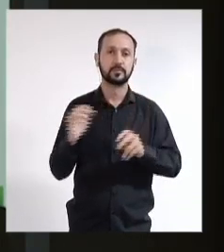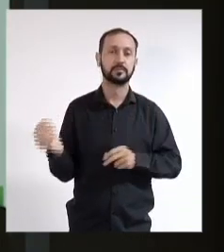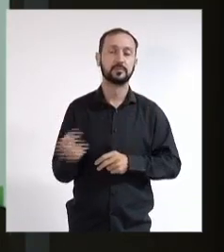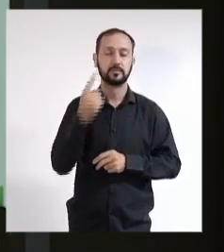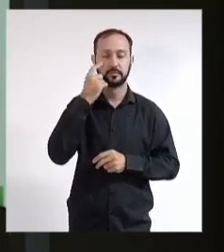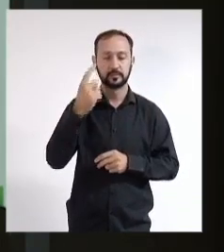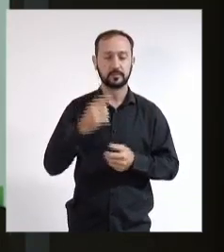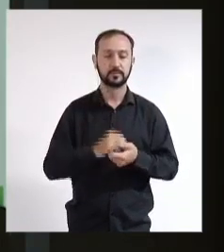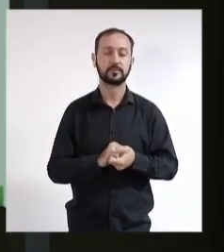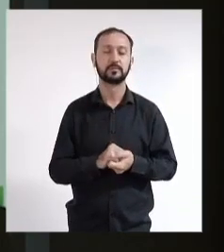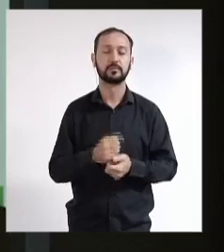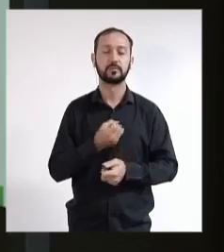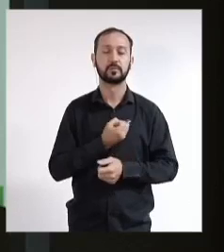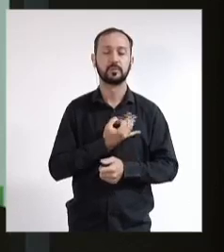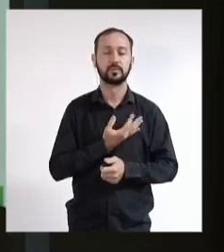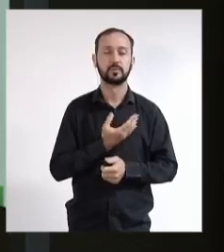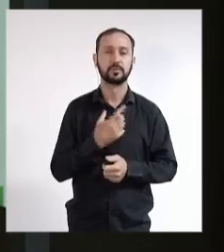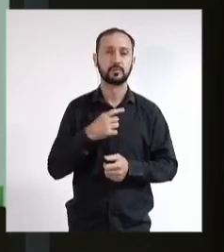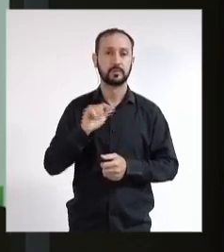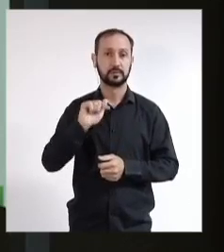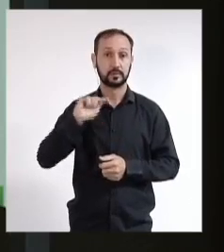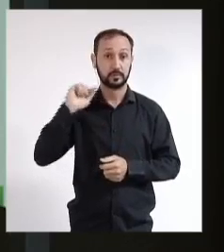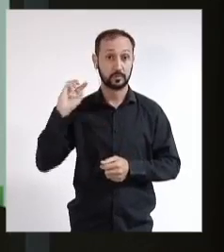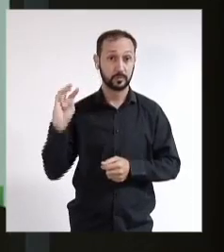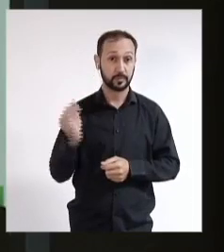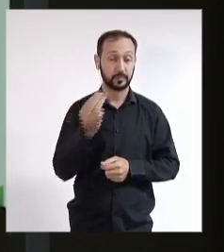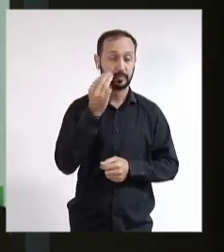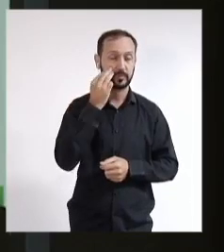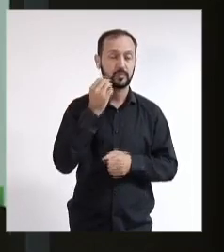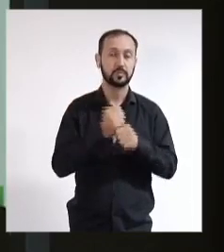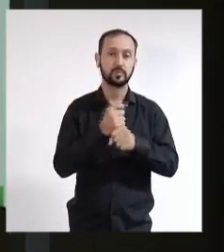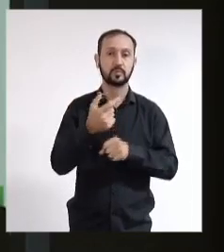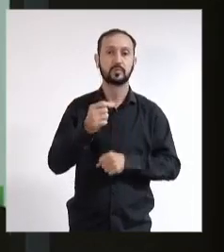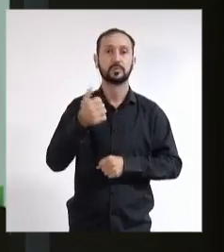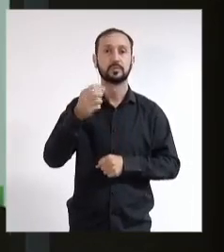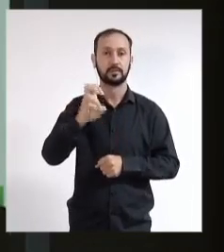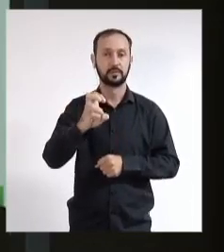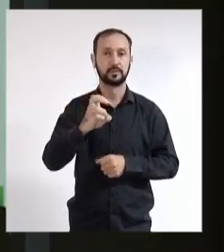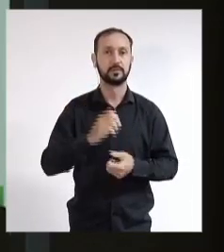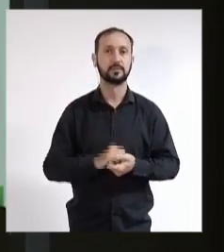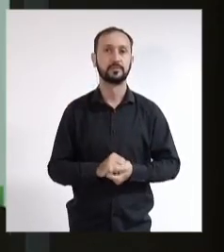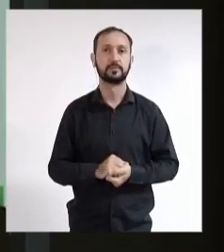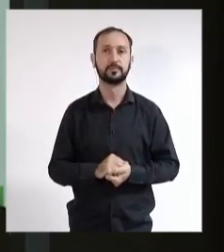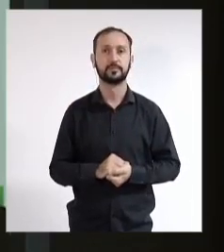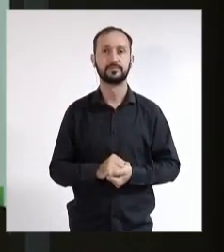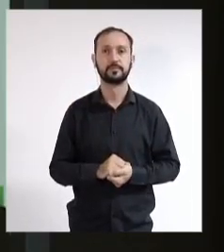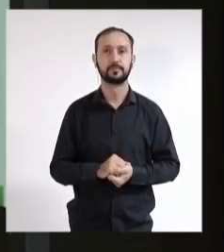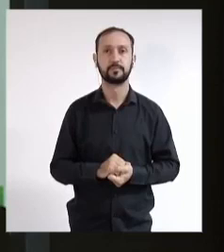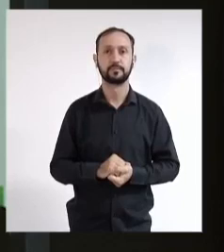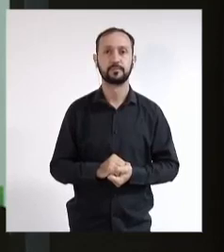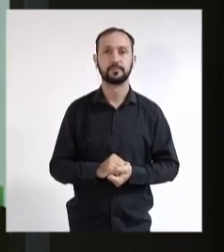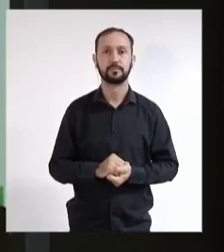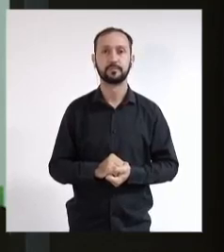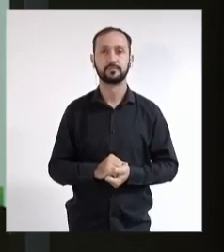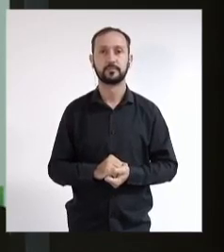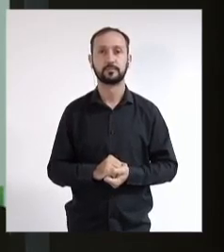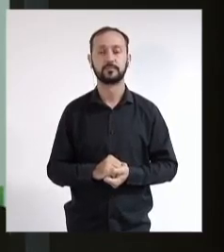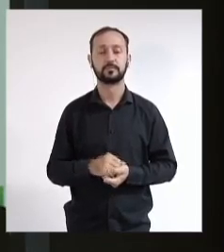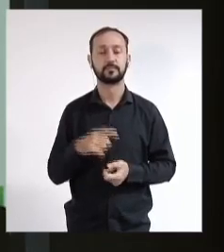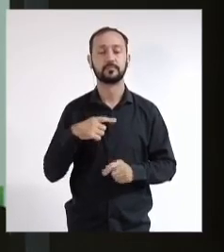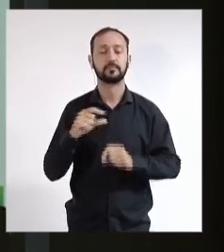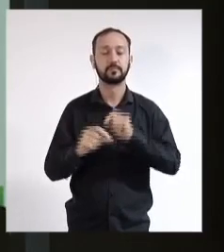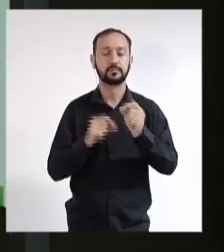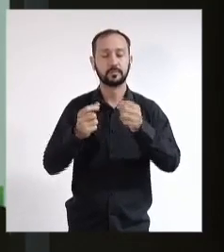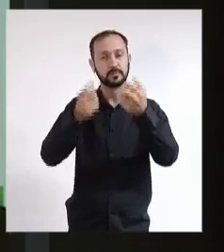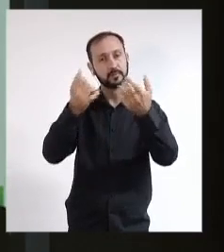número de visitantes sala 7 milhões em 2015 e aquilo que a gente estava tratando um poder muito mais né isso aqui fala um